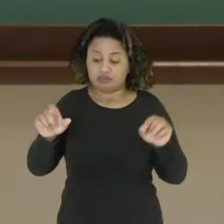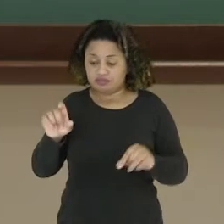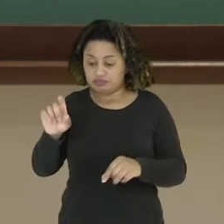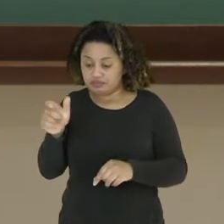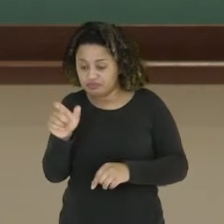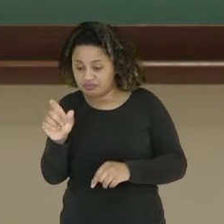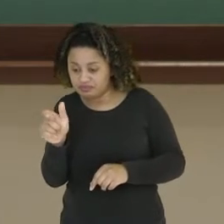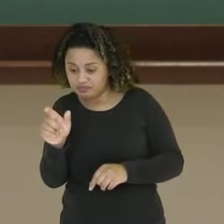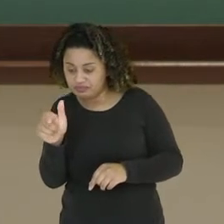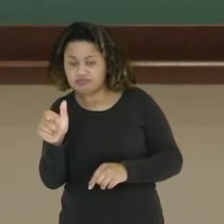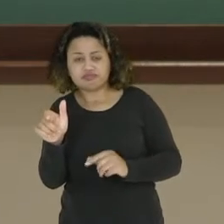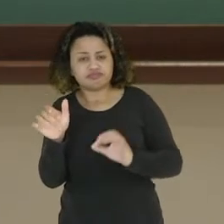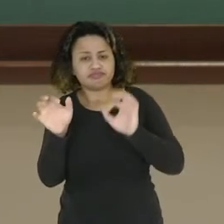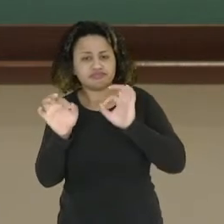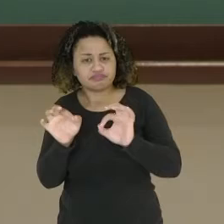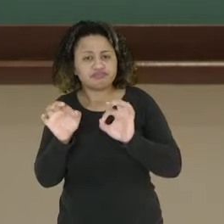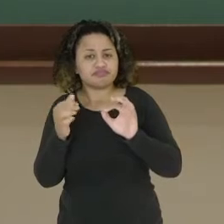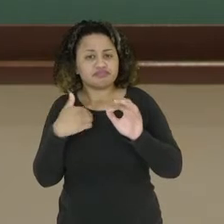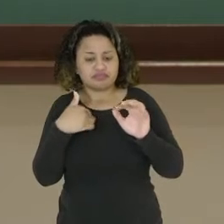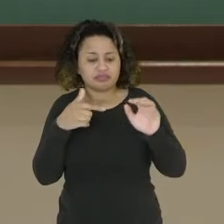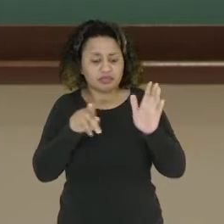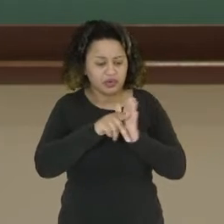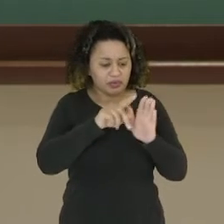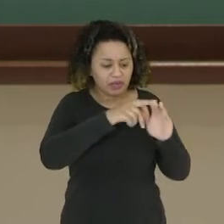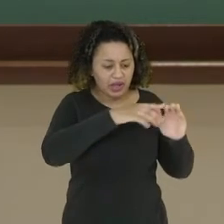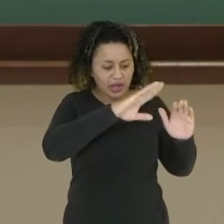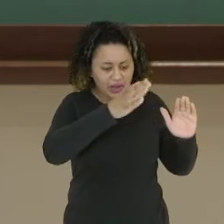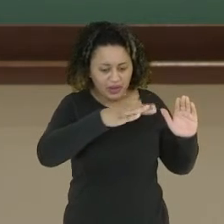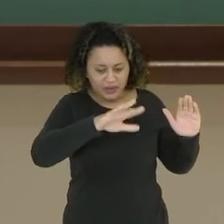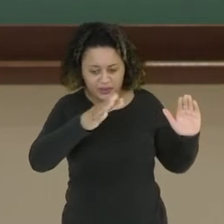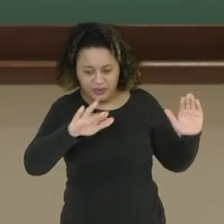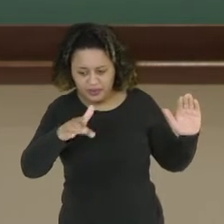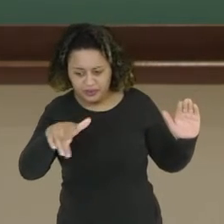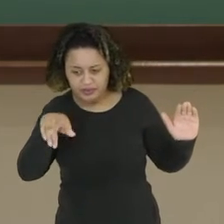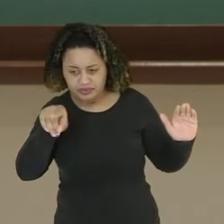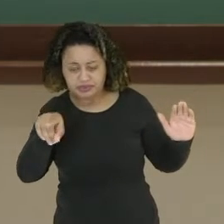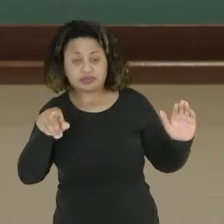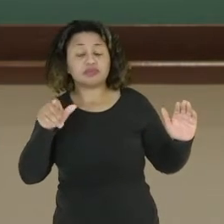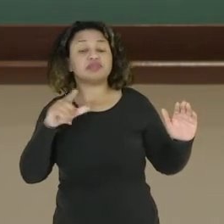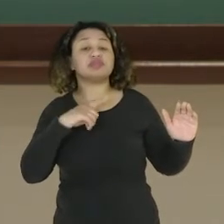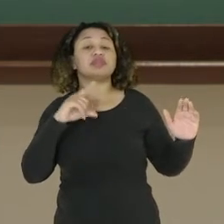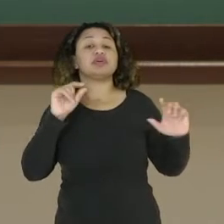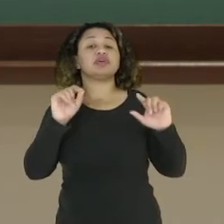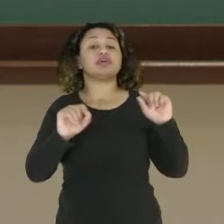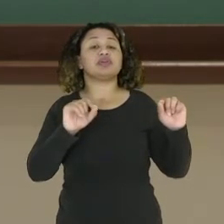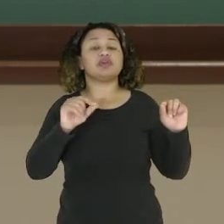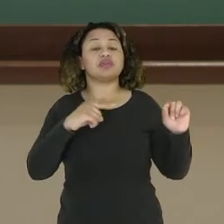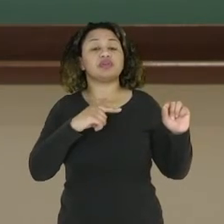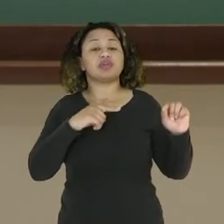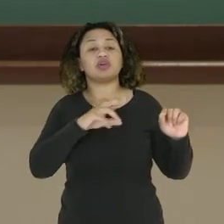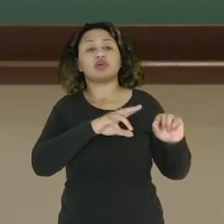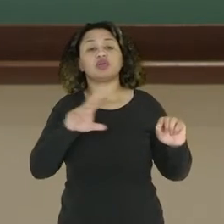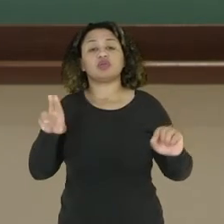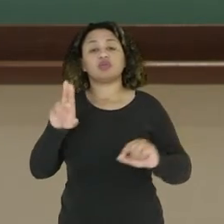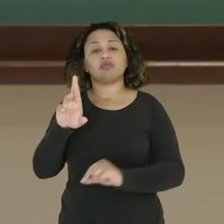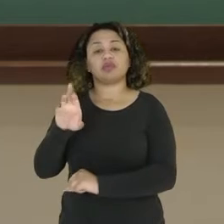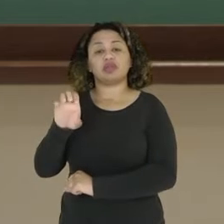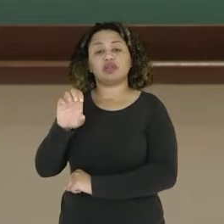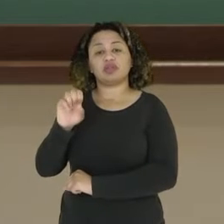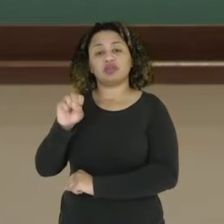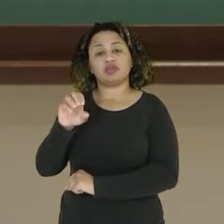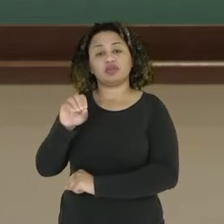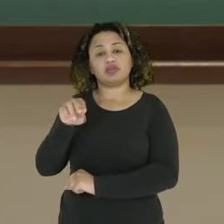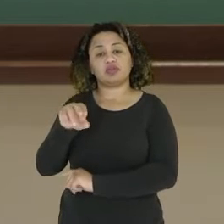a frequência dele na mesma frequência da onda, ali nós vamos ter algo que nós chamamos de ressonância. A onda vem e